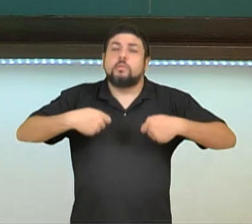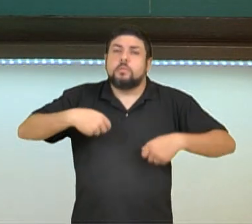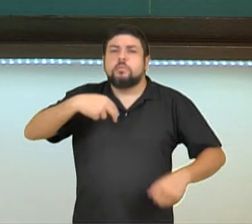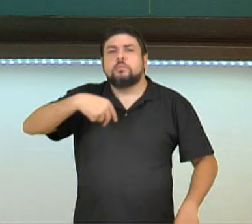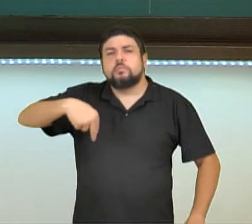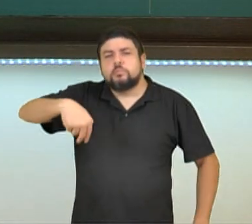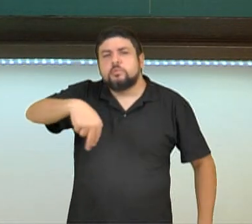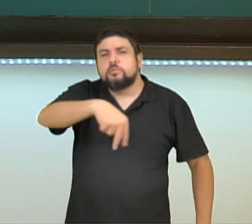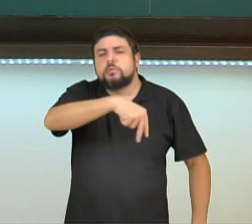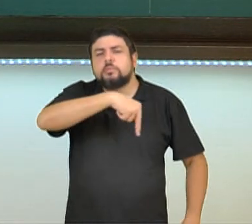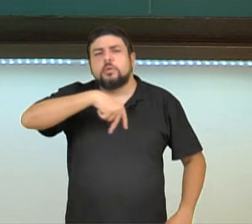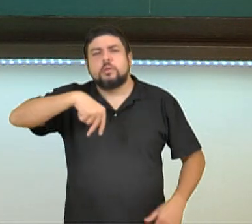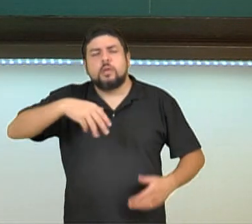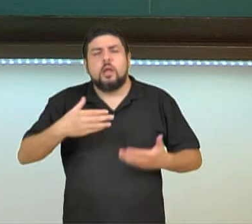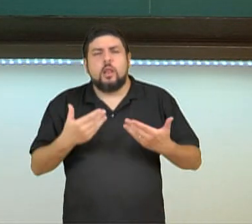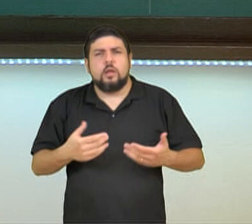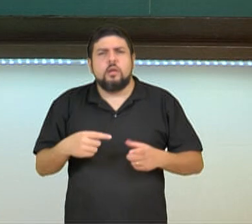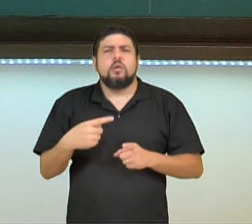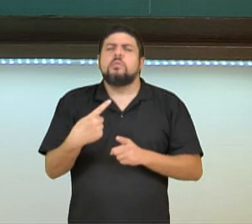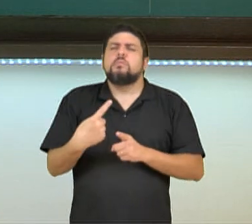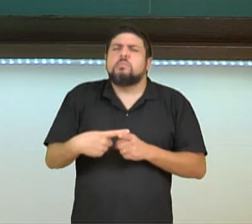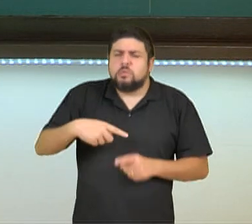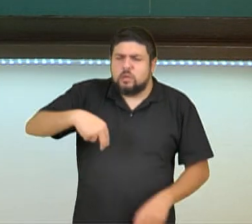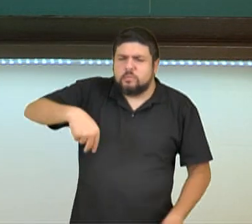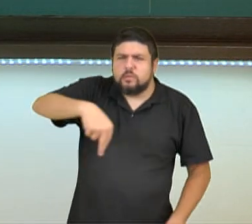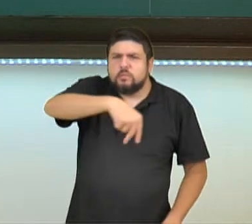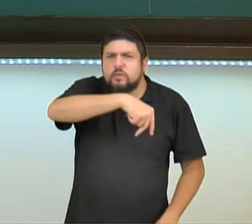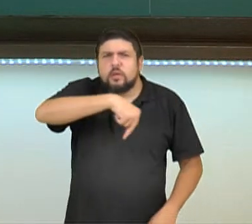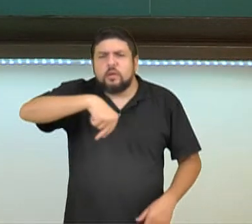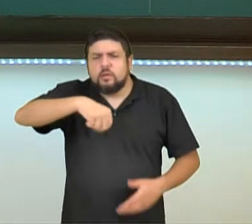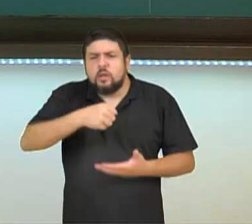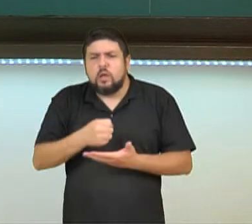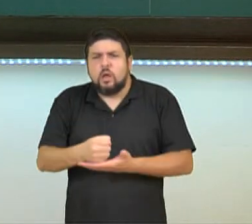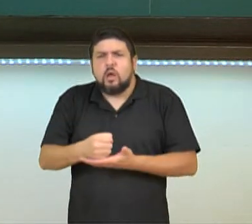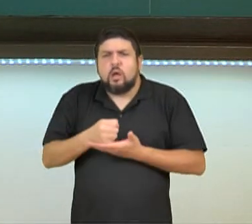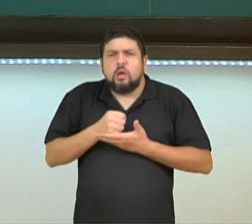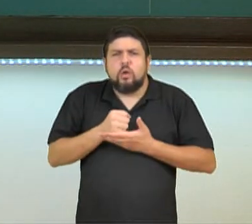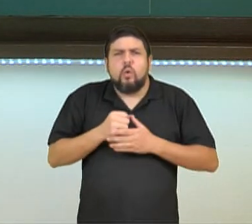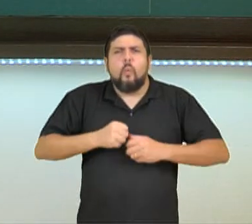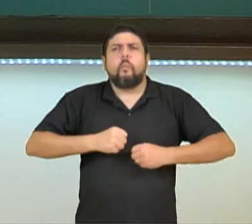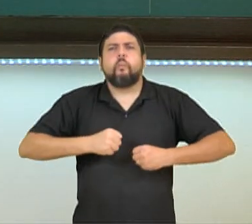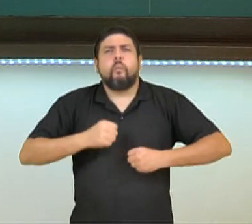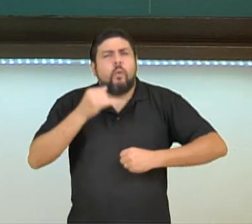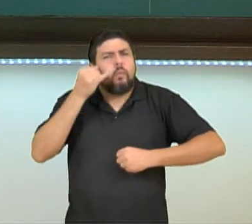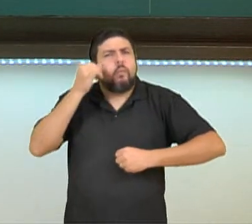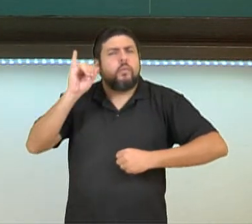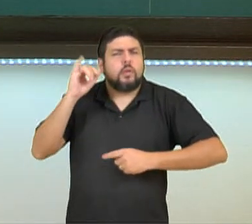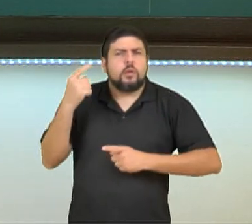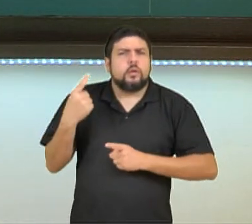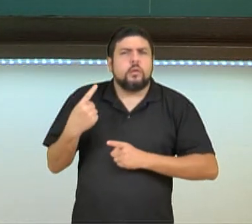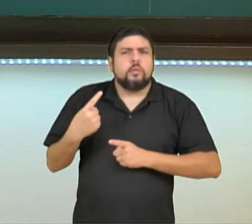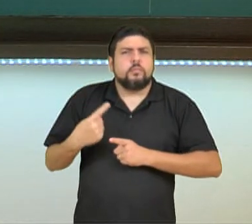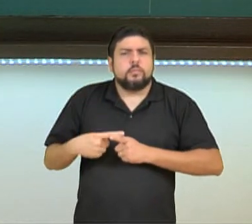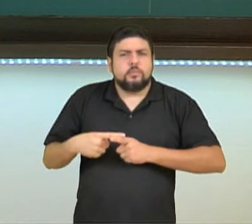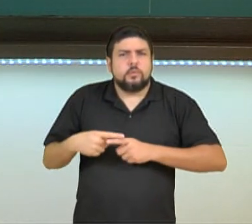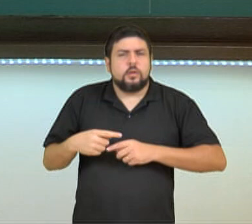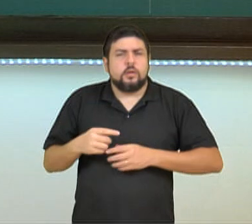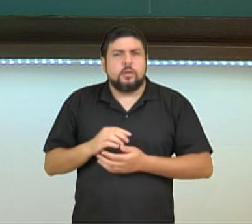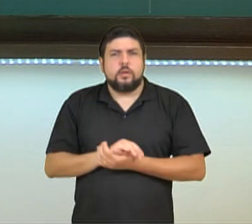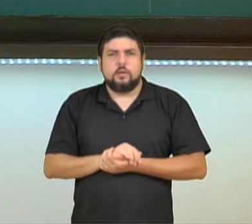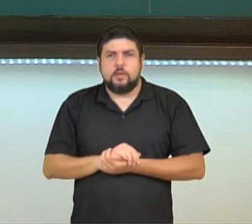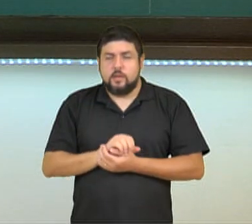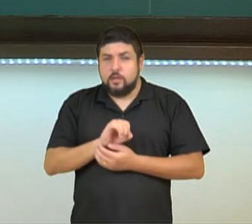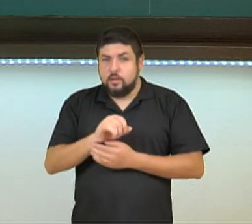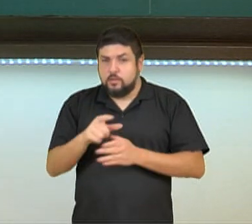leves. Por que será que a caminhada pode ajudar a combater esse inchaço das pernas? Se você prestou atenção